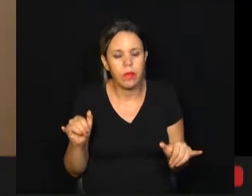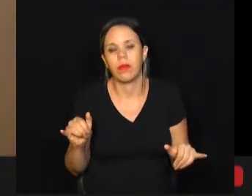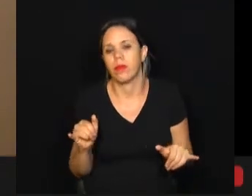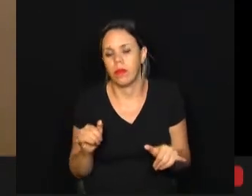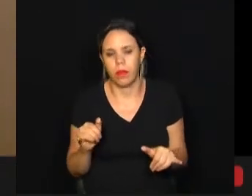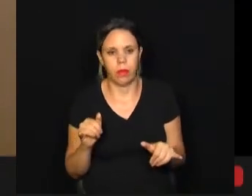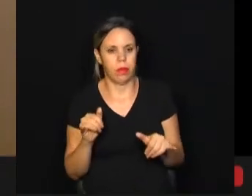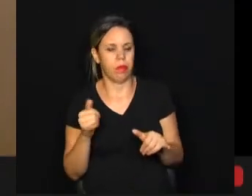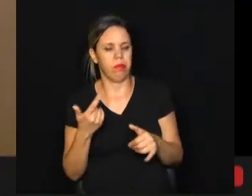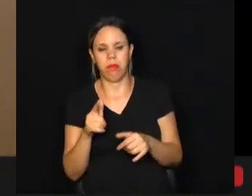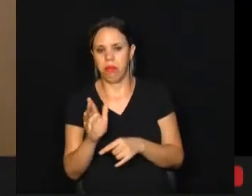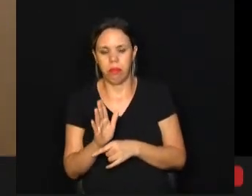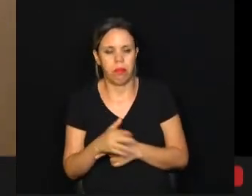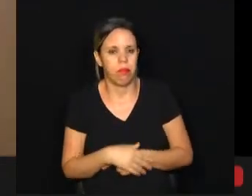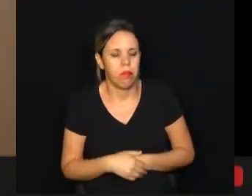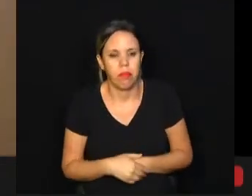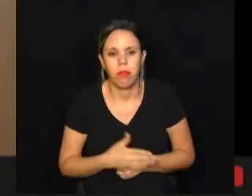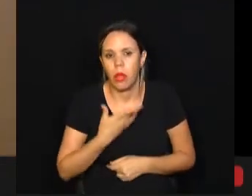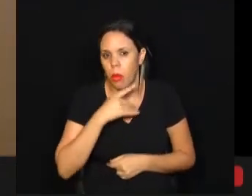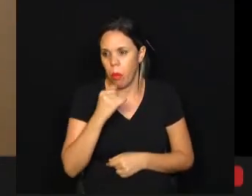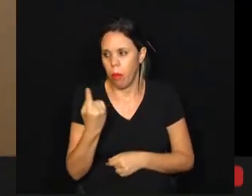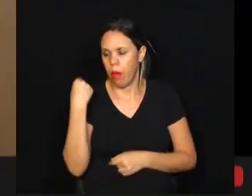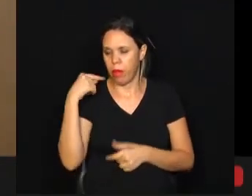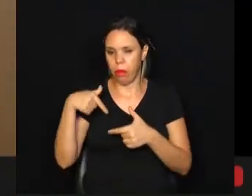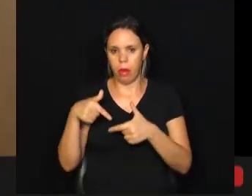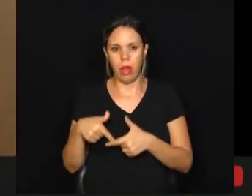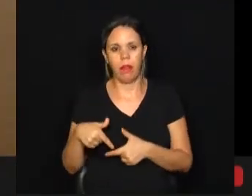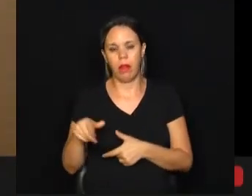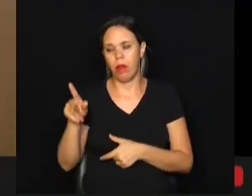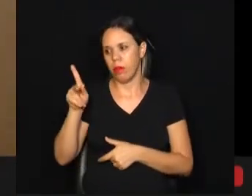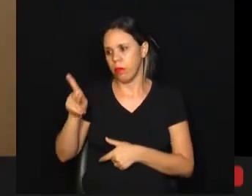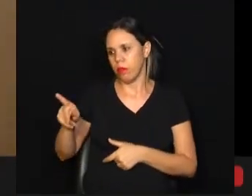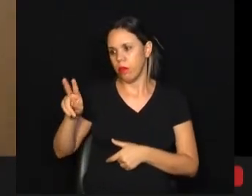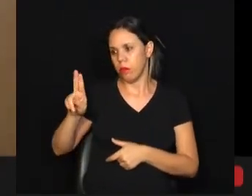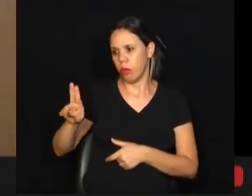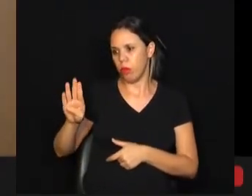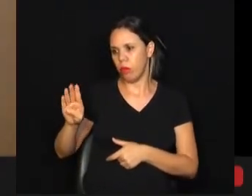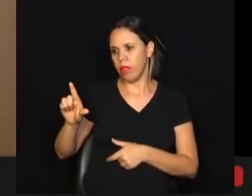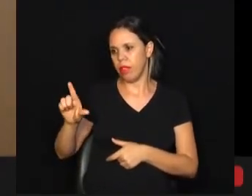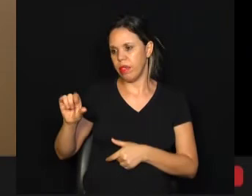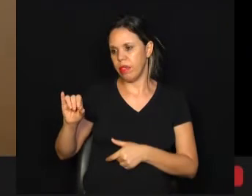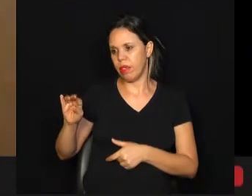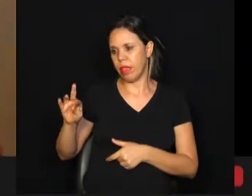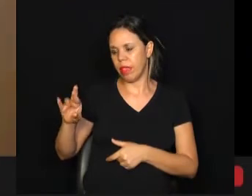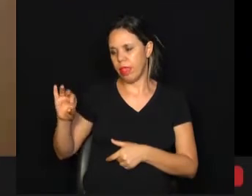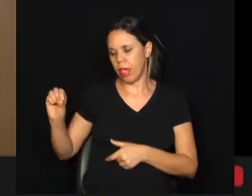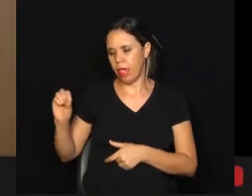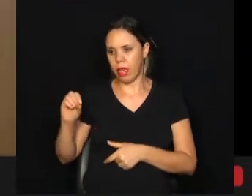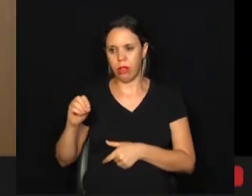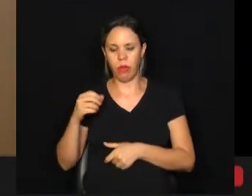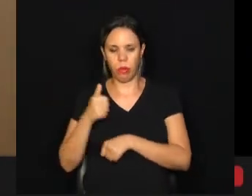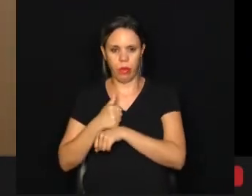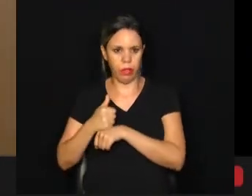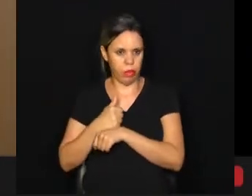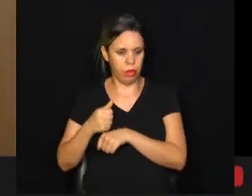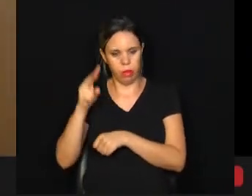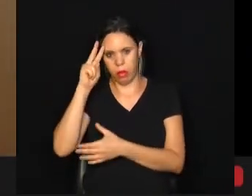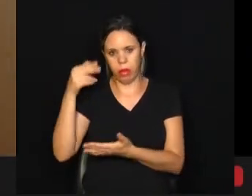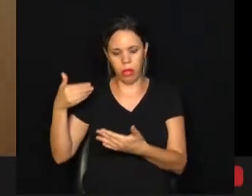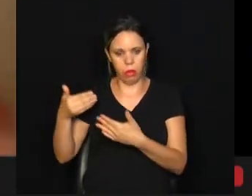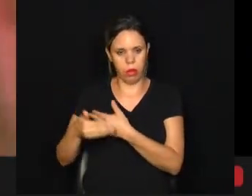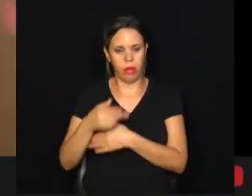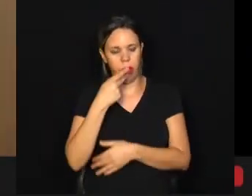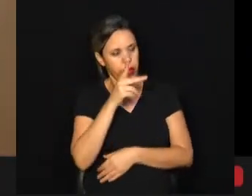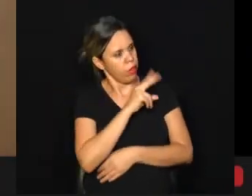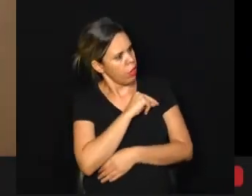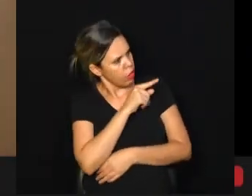sensíveis. Meu pai era publicitário, eu sou filha de publicitário. Então, eu lembro de uma passagem com ele em que eu disse: